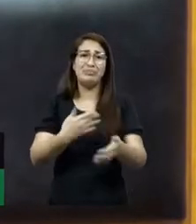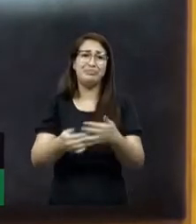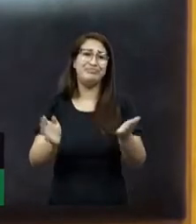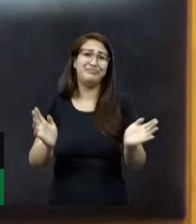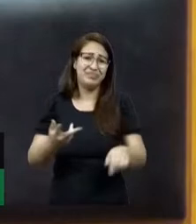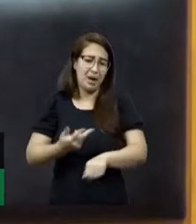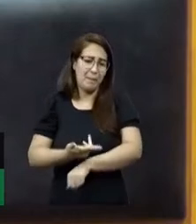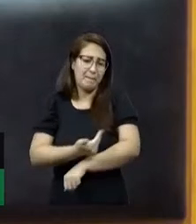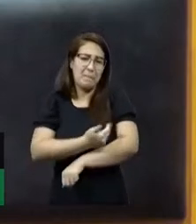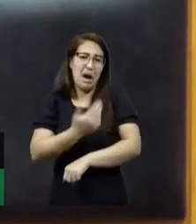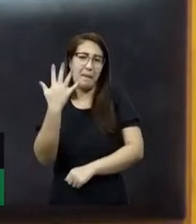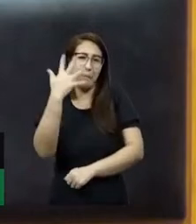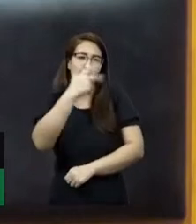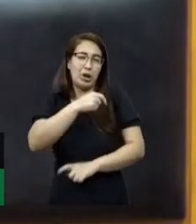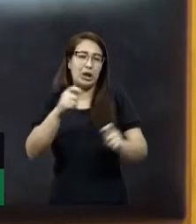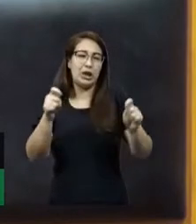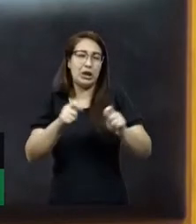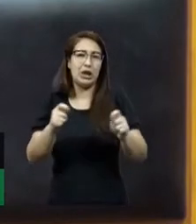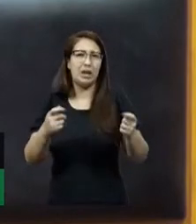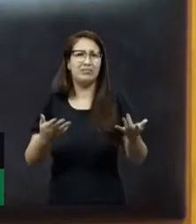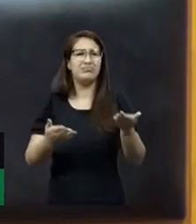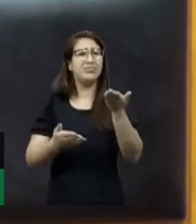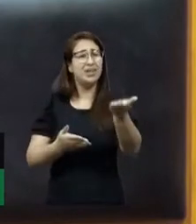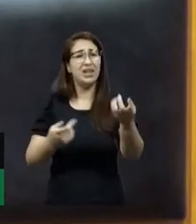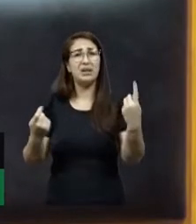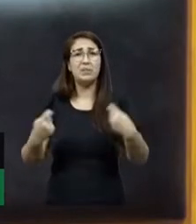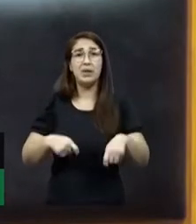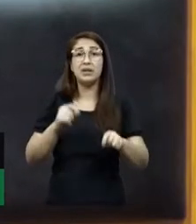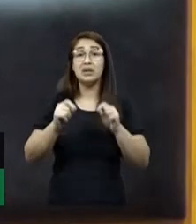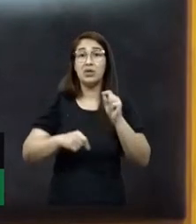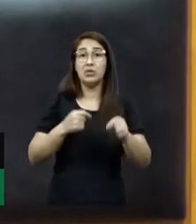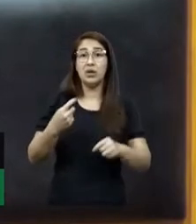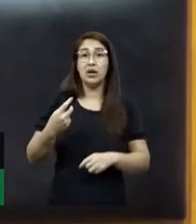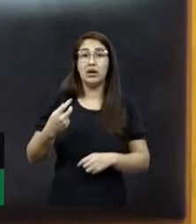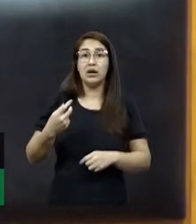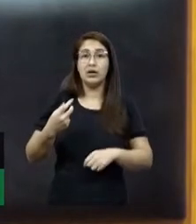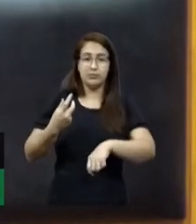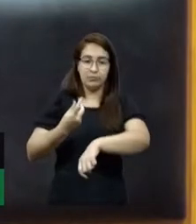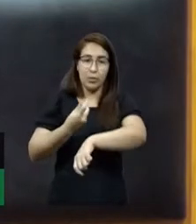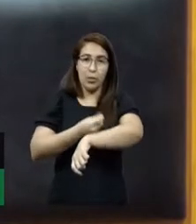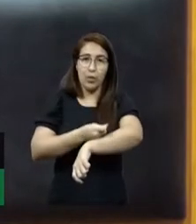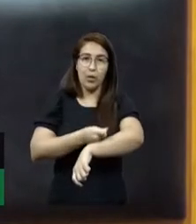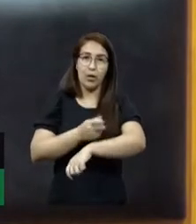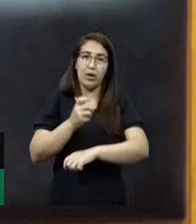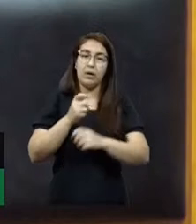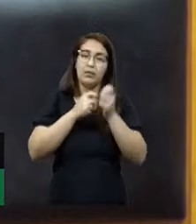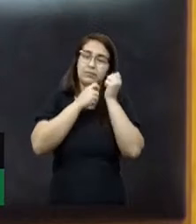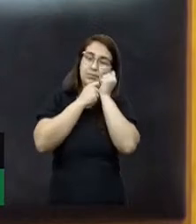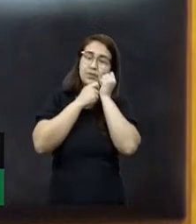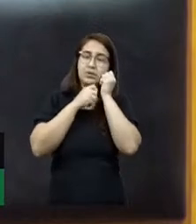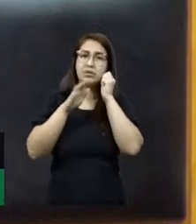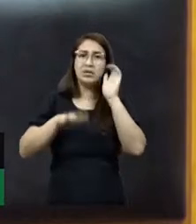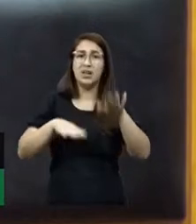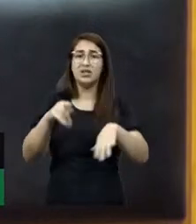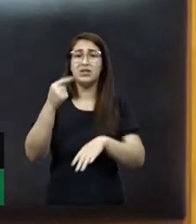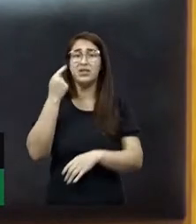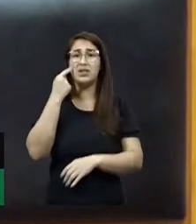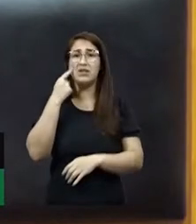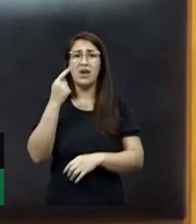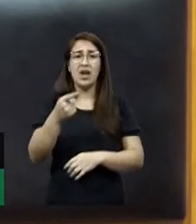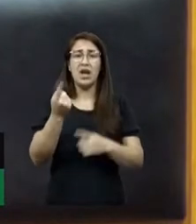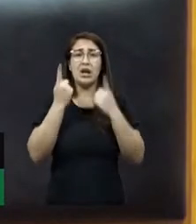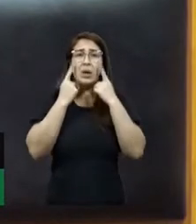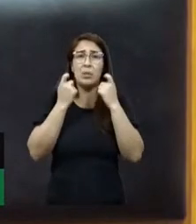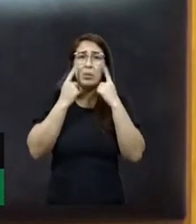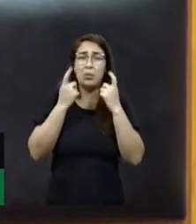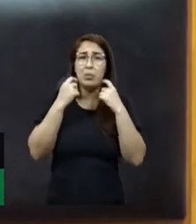daí tatuando o animal. E o que acontece? O animal tem que ser sedado. Muitas vezes nós vemos cenas que eles seguram o animal